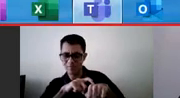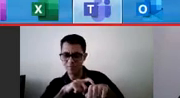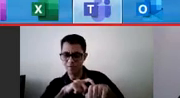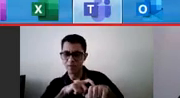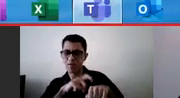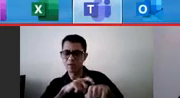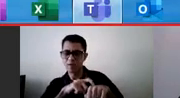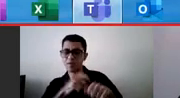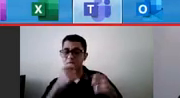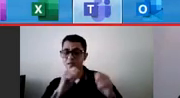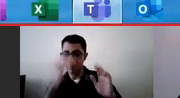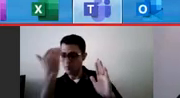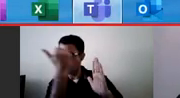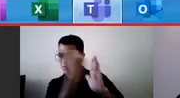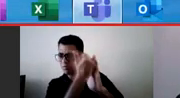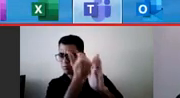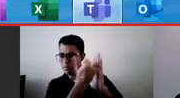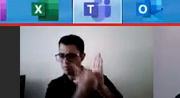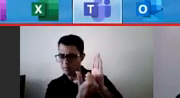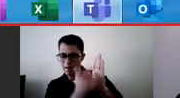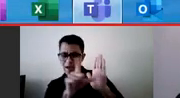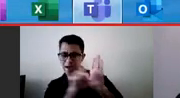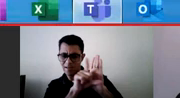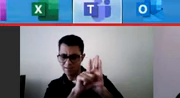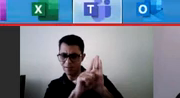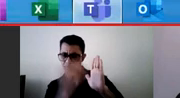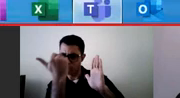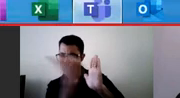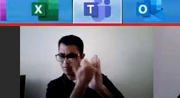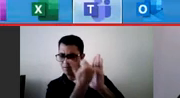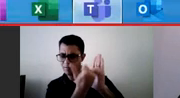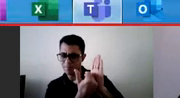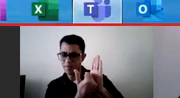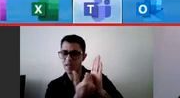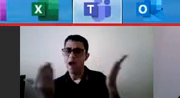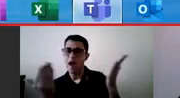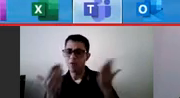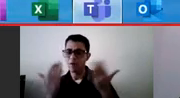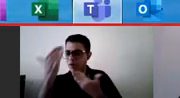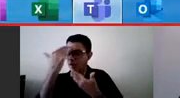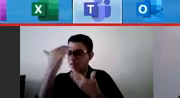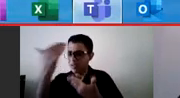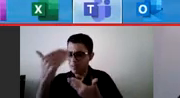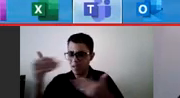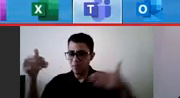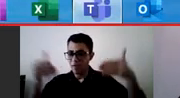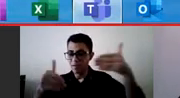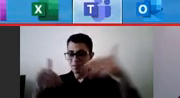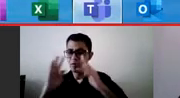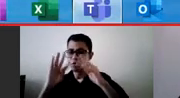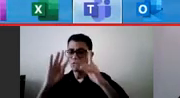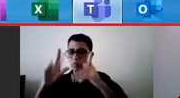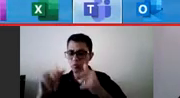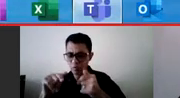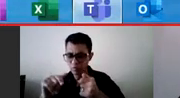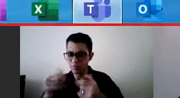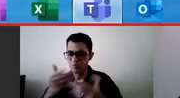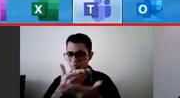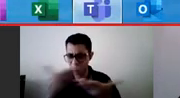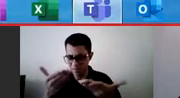porque a gente precisa seguir a legislação. Então, desde já, eu agradeço a participação sua, Diego,